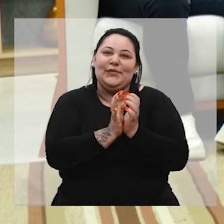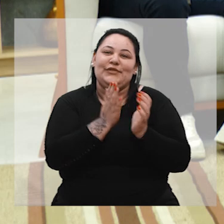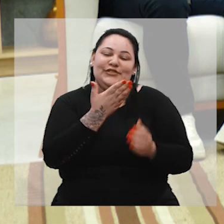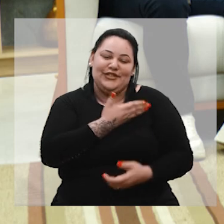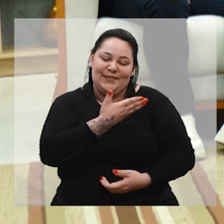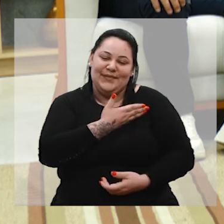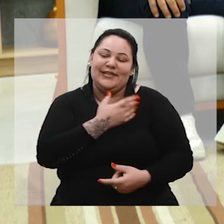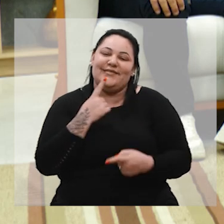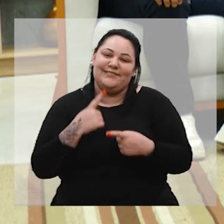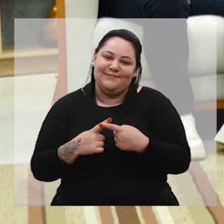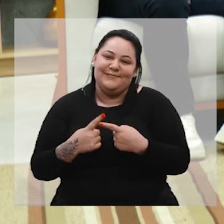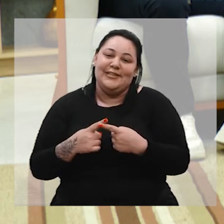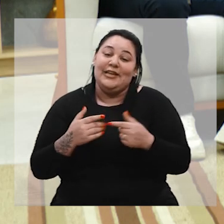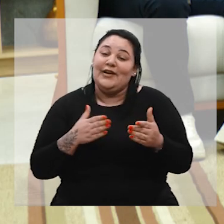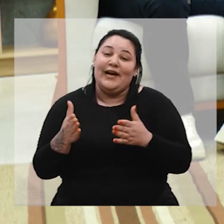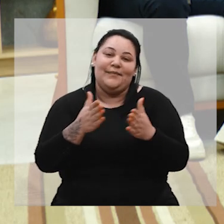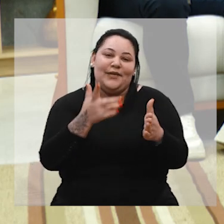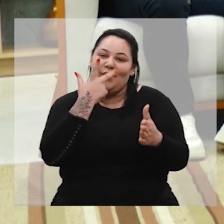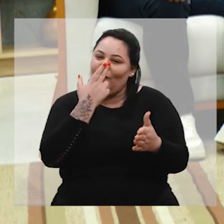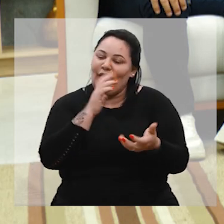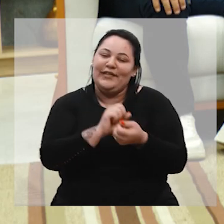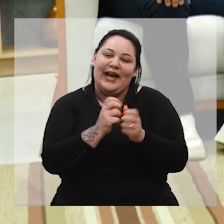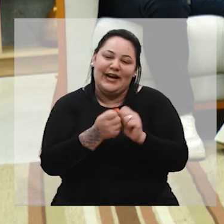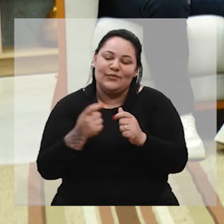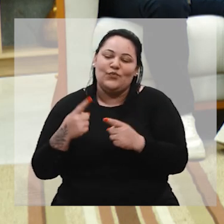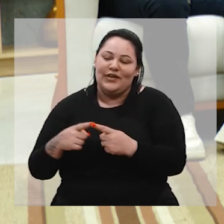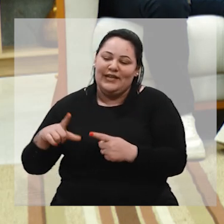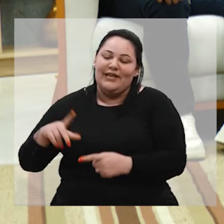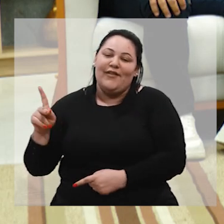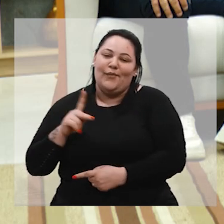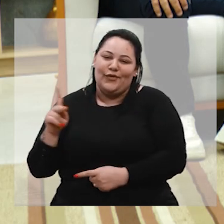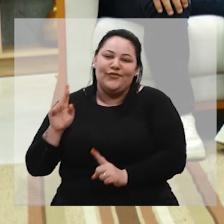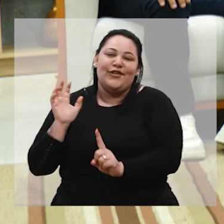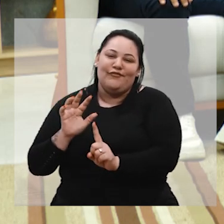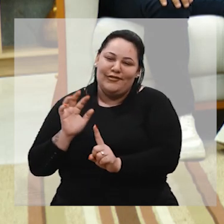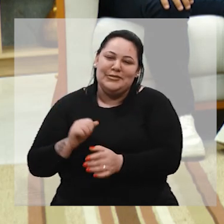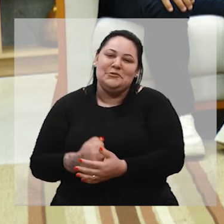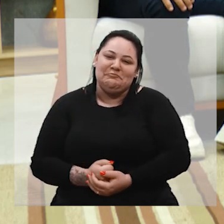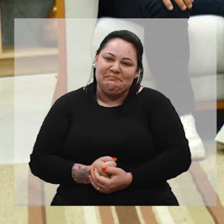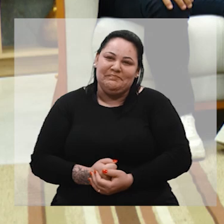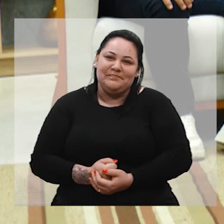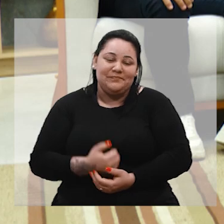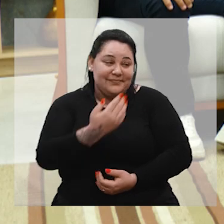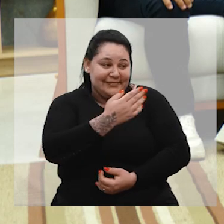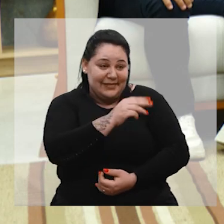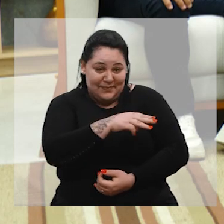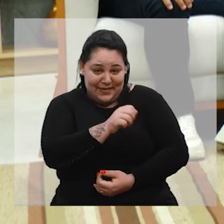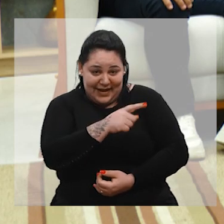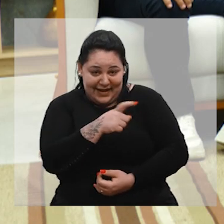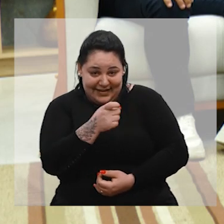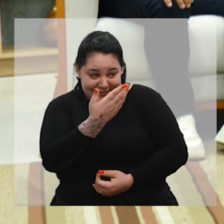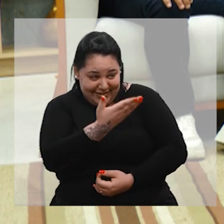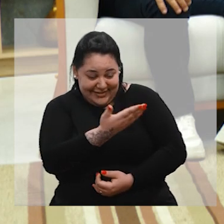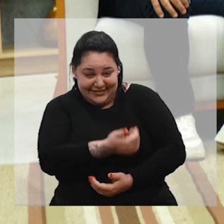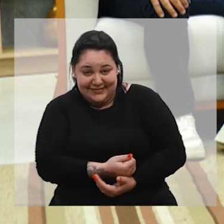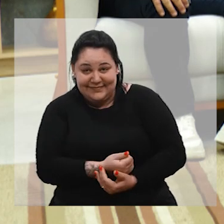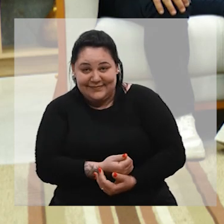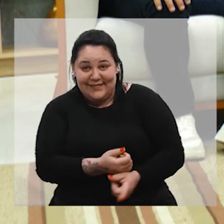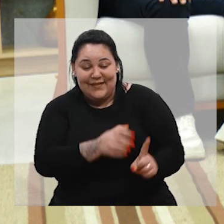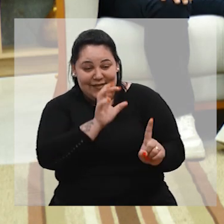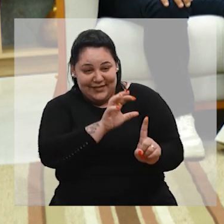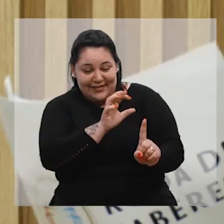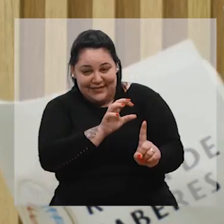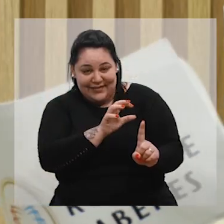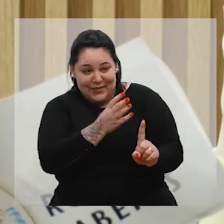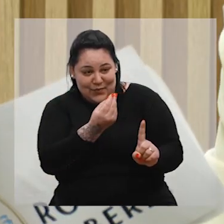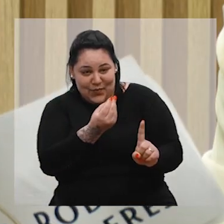de amigas, várias são ligadas à arte, em função daquela nossa formação. Influencia. Professor Max, o senhor